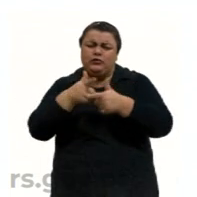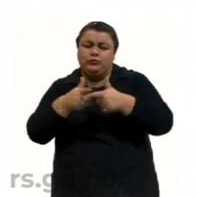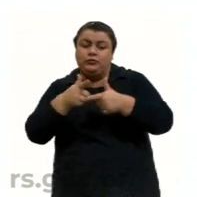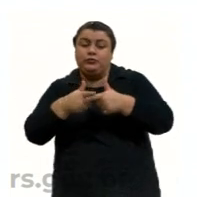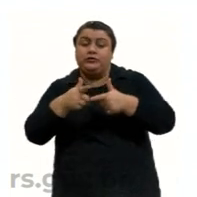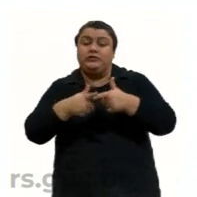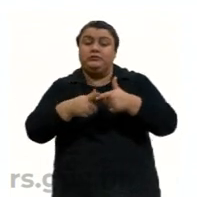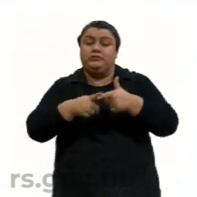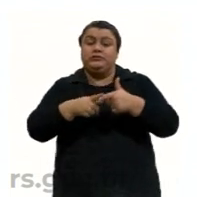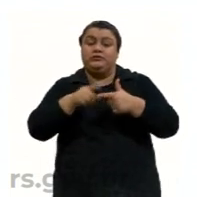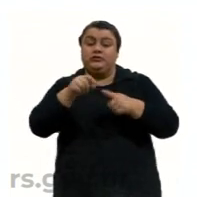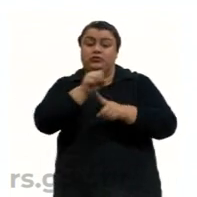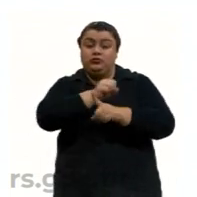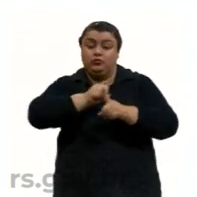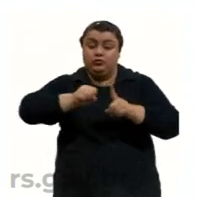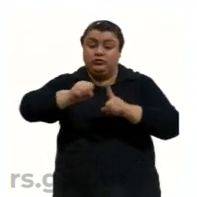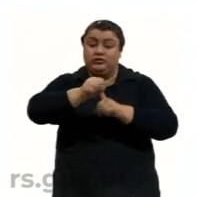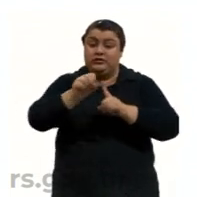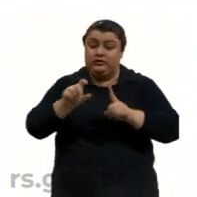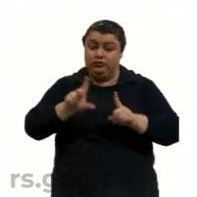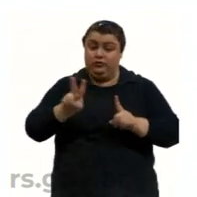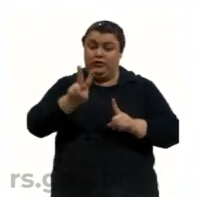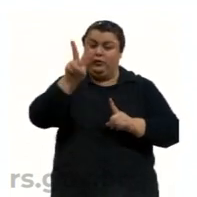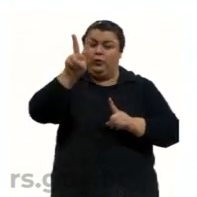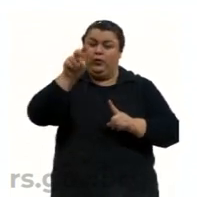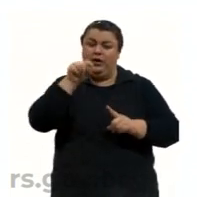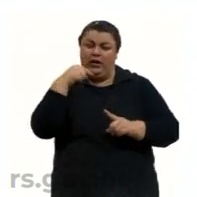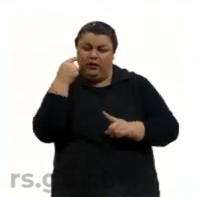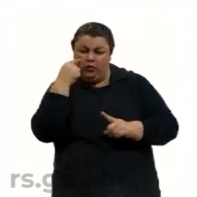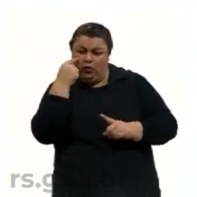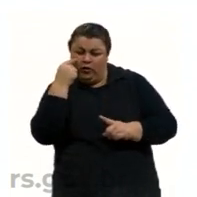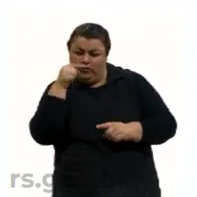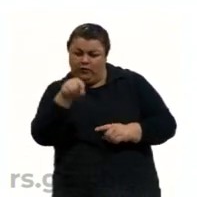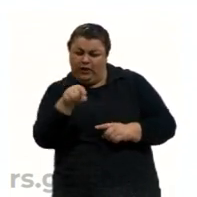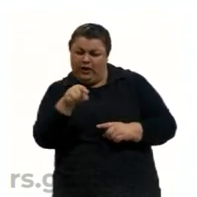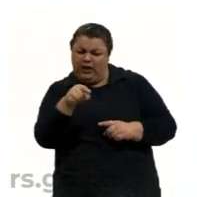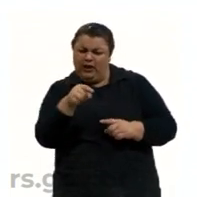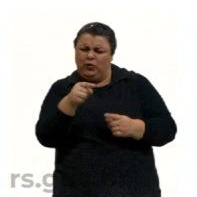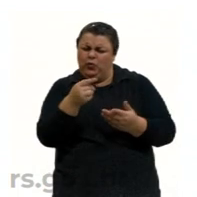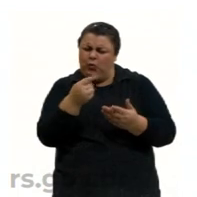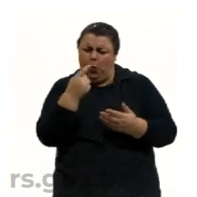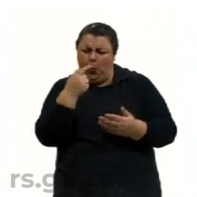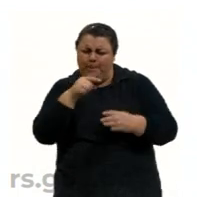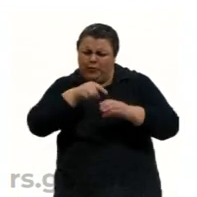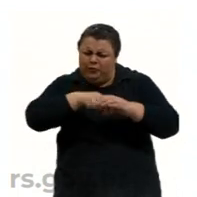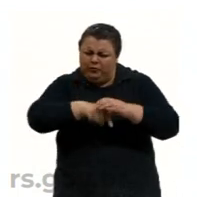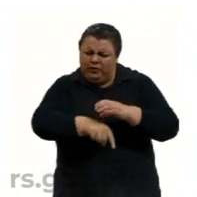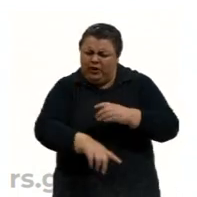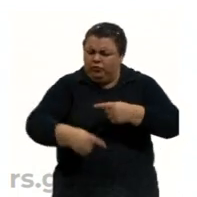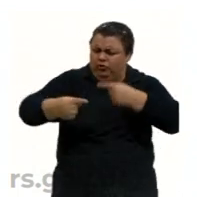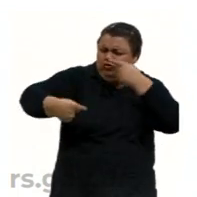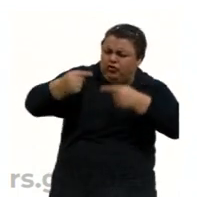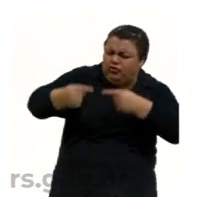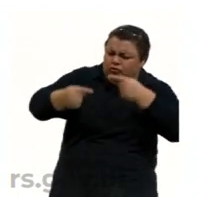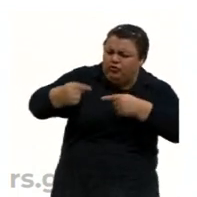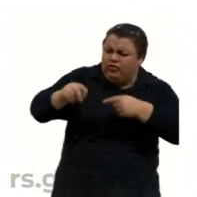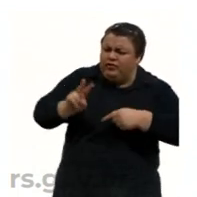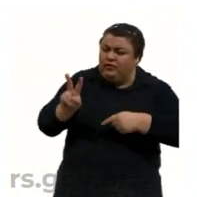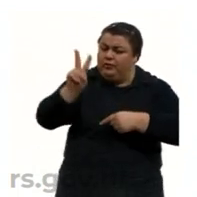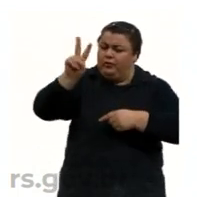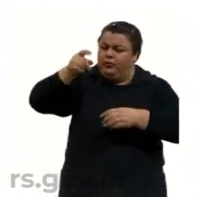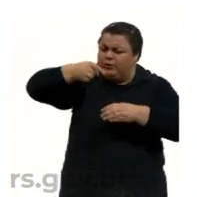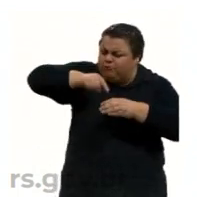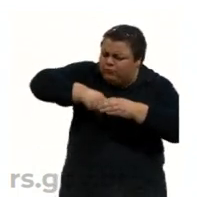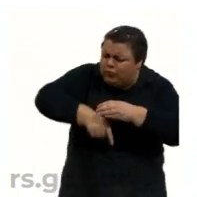nós temos radical e e questionando e refletindo sobre esse valor até às últimas consequências e até a